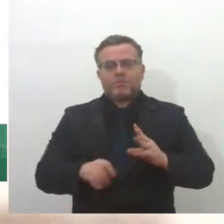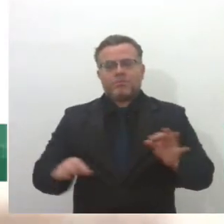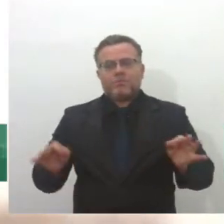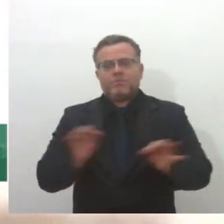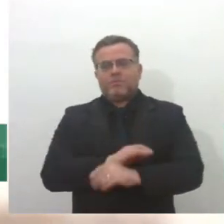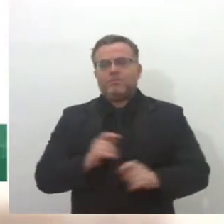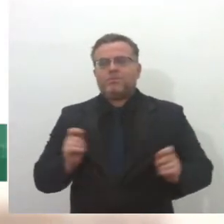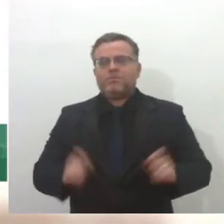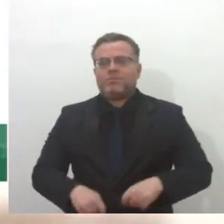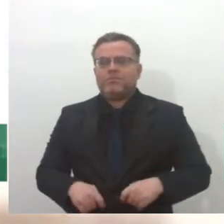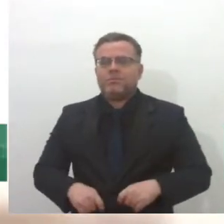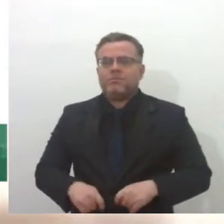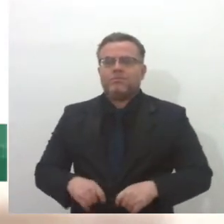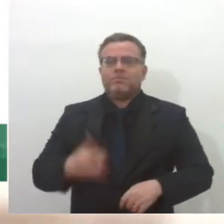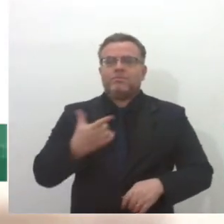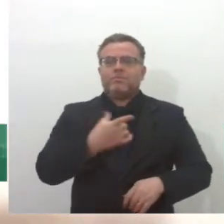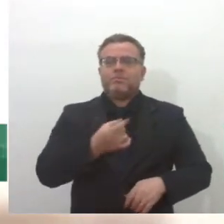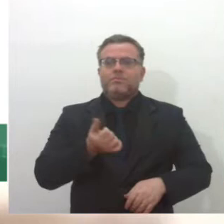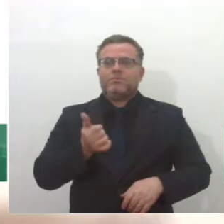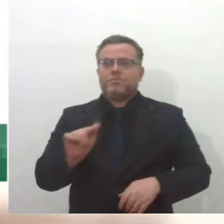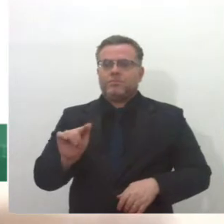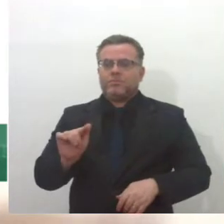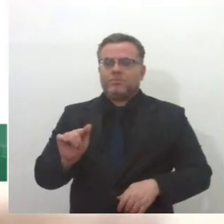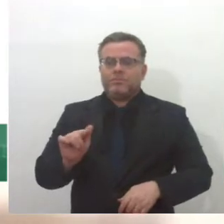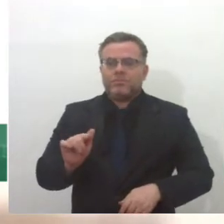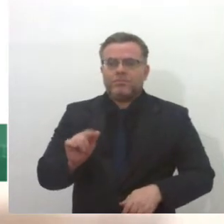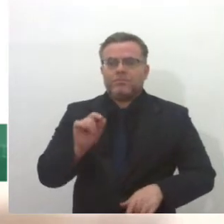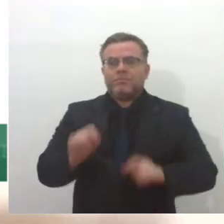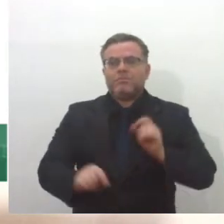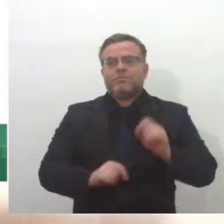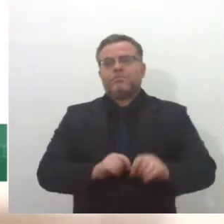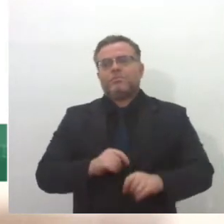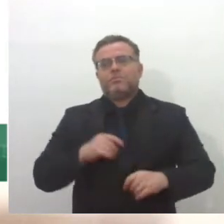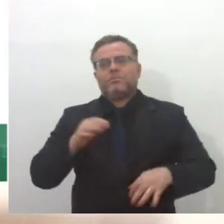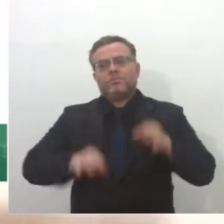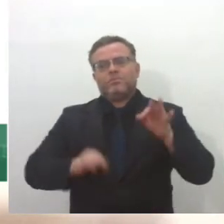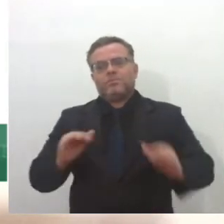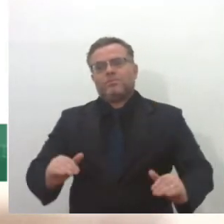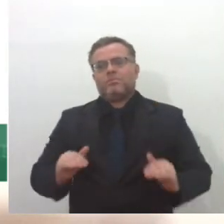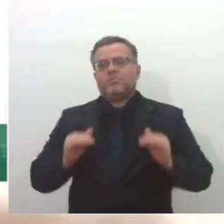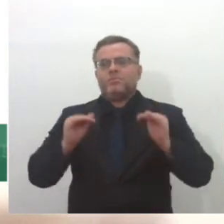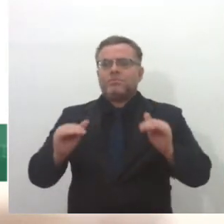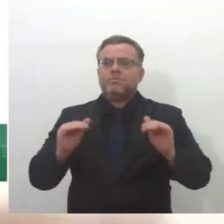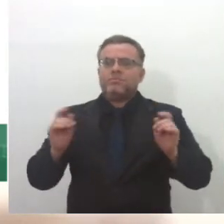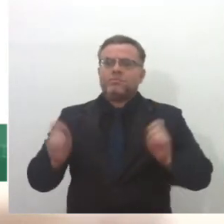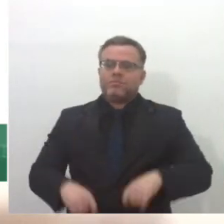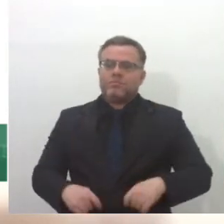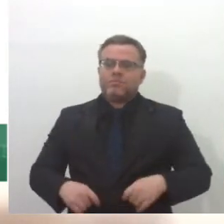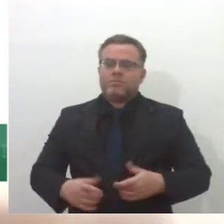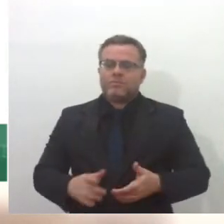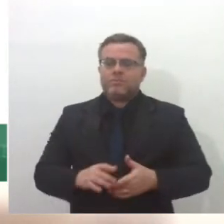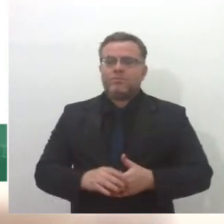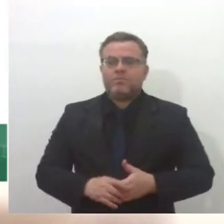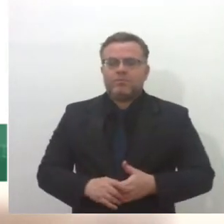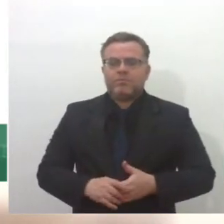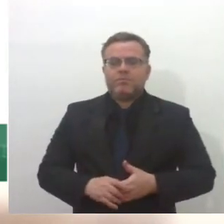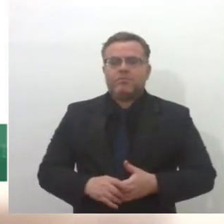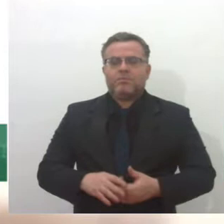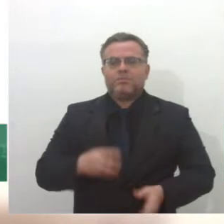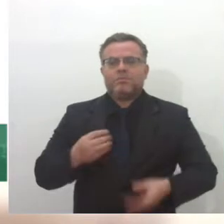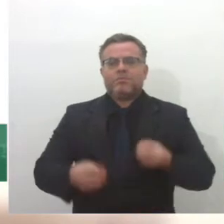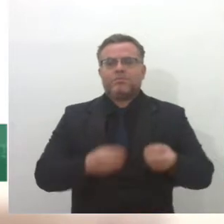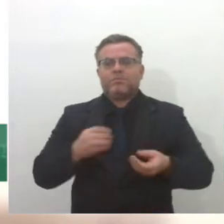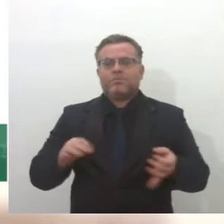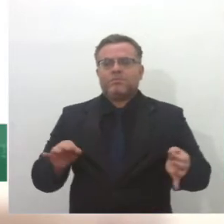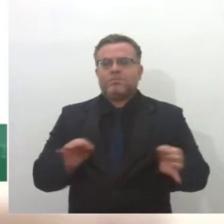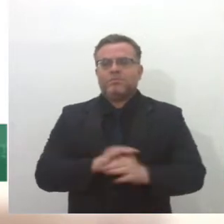de 2017, que foi quando o STF fixou o marco temporal. Porque, como foi uma ação que